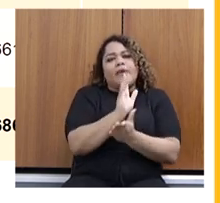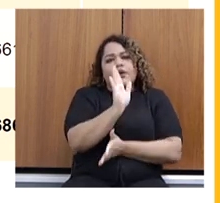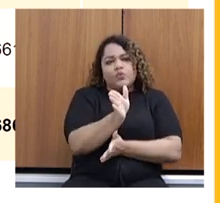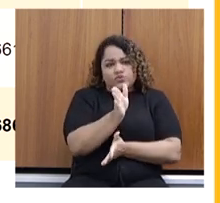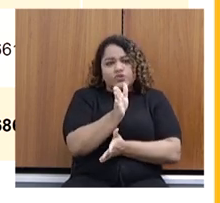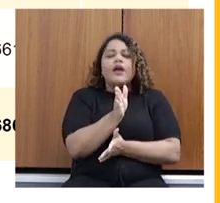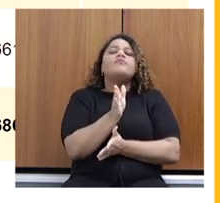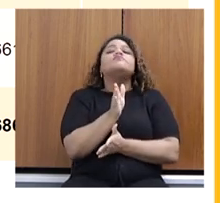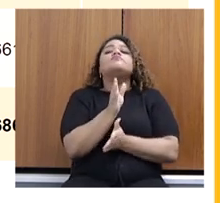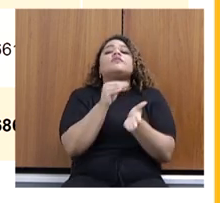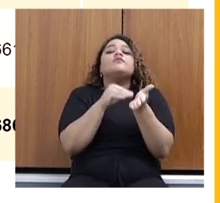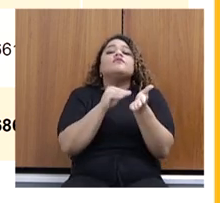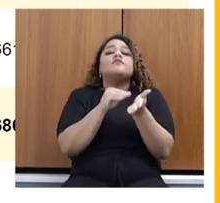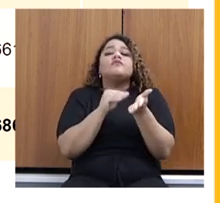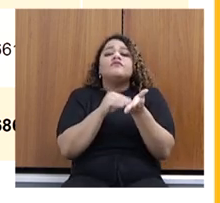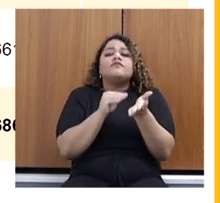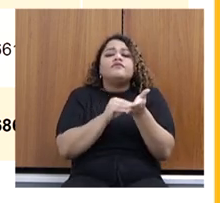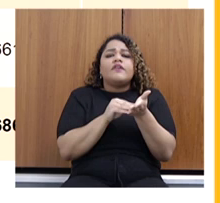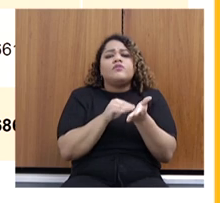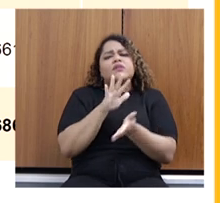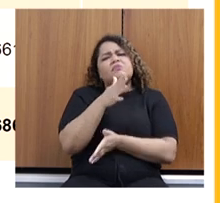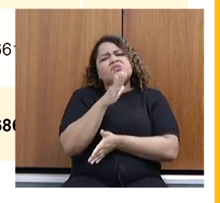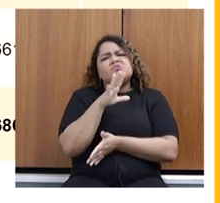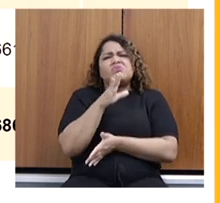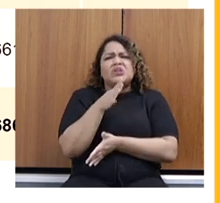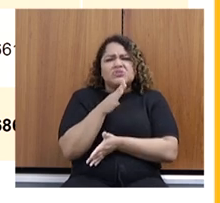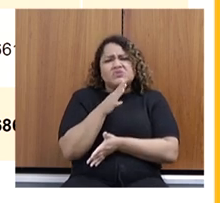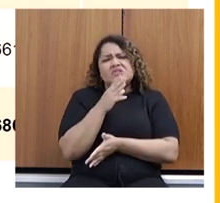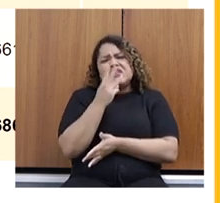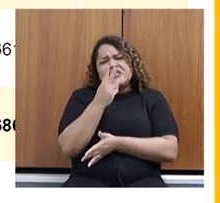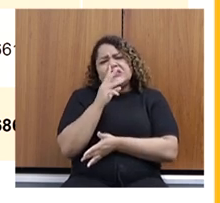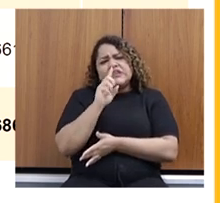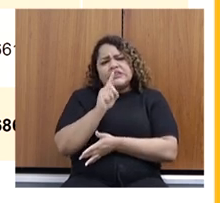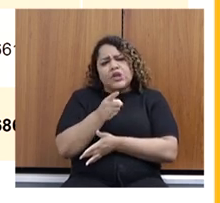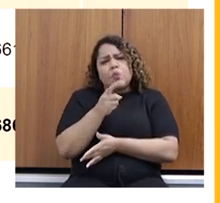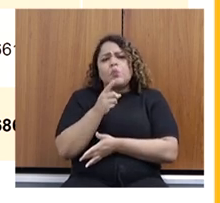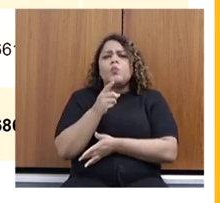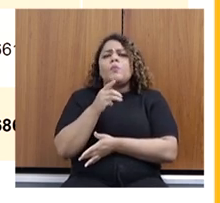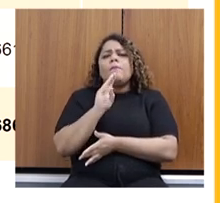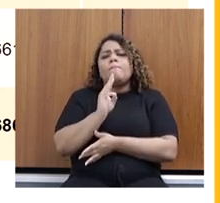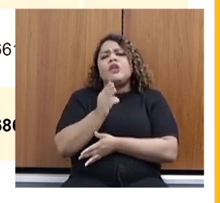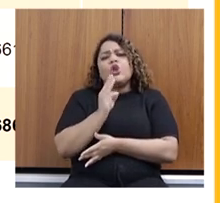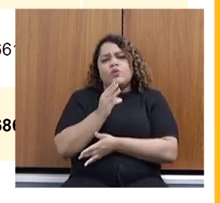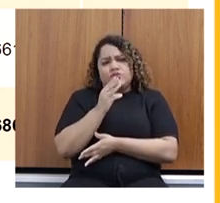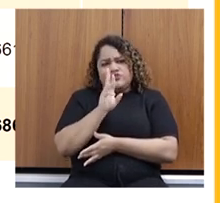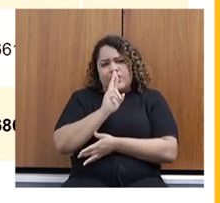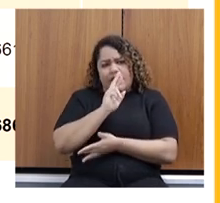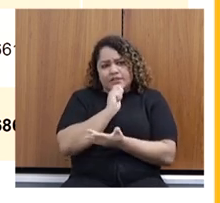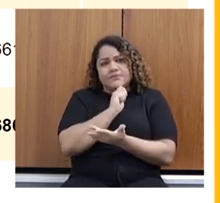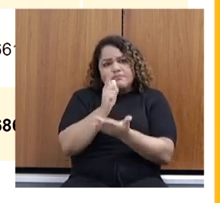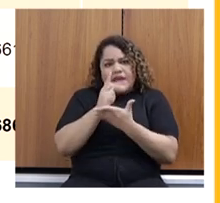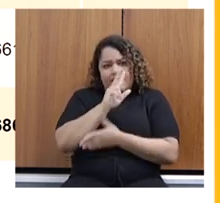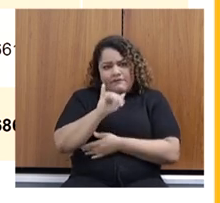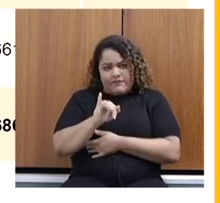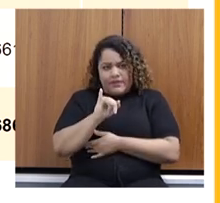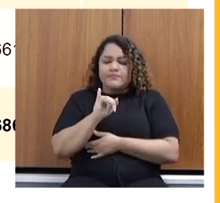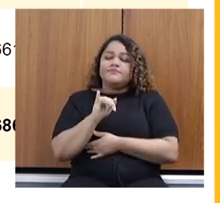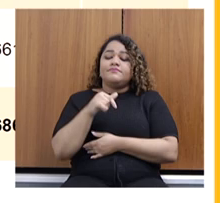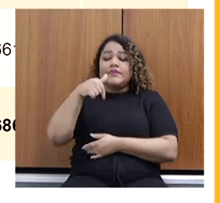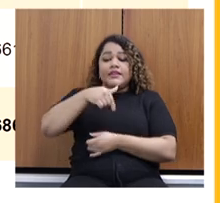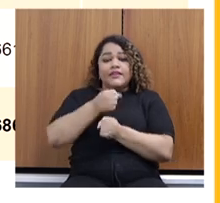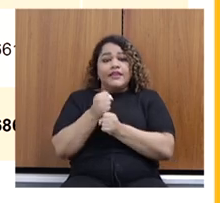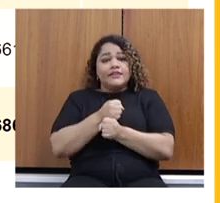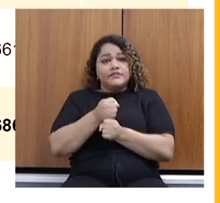restando pouco mais de 31 milhões de reais para ser pagos. E esse ano nós já estamos em